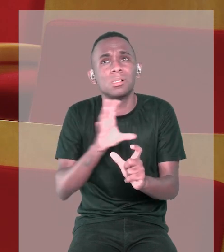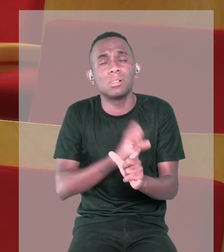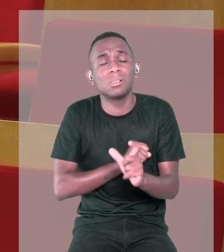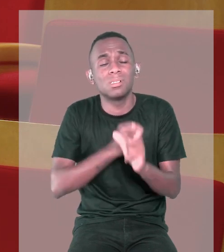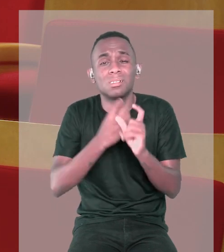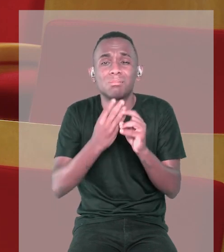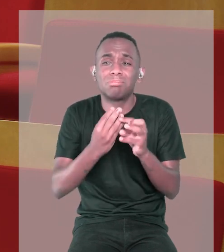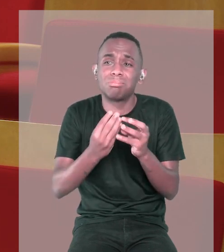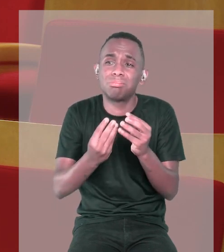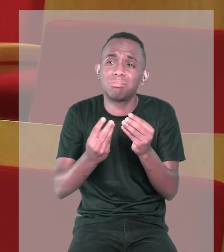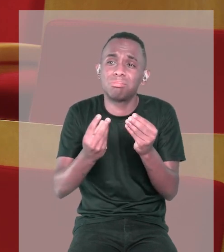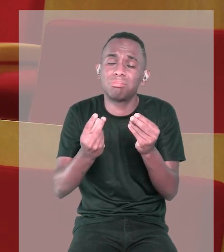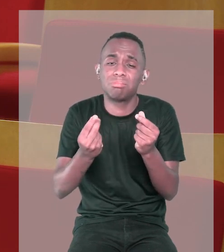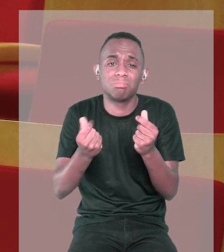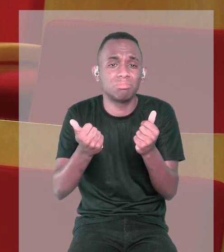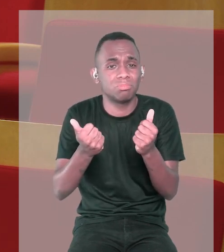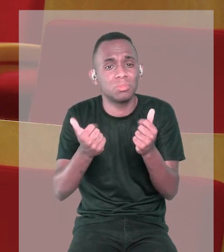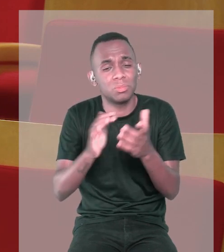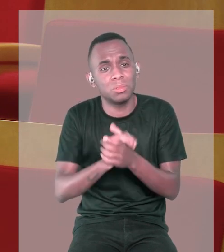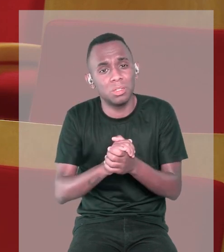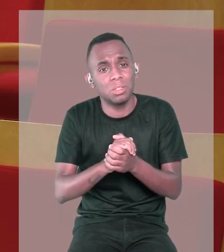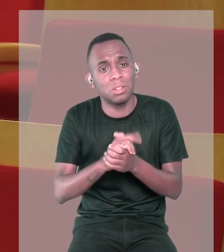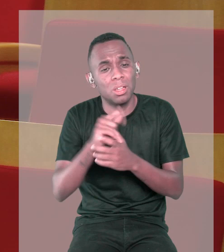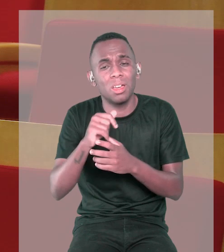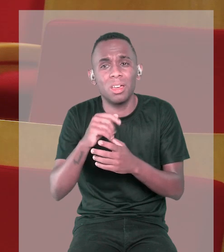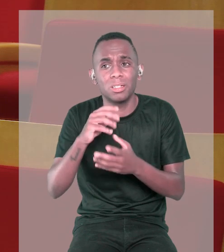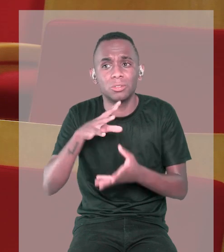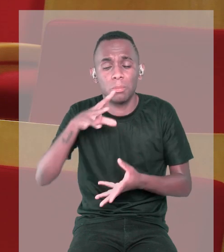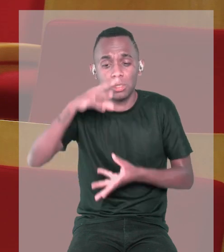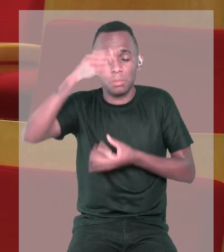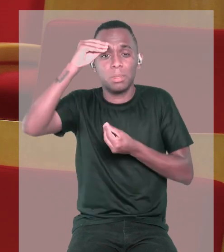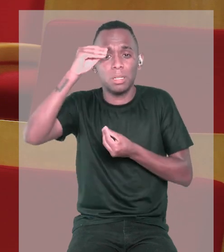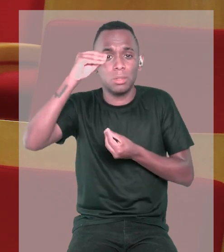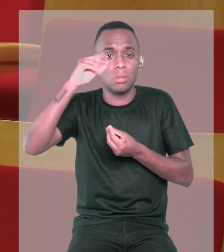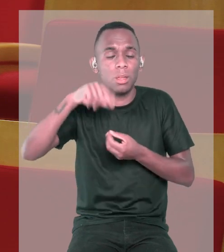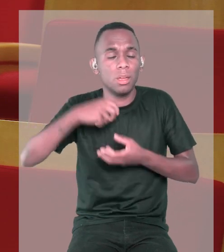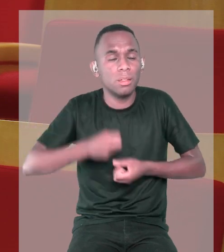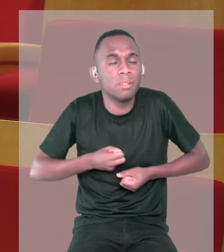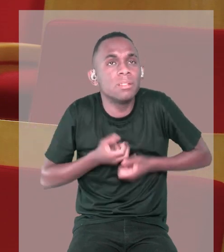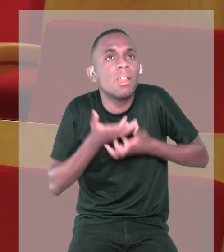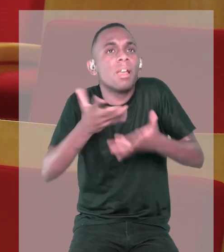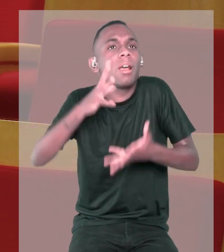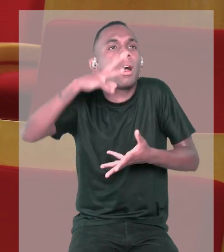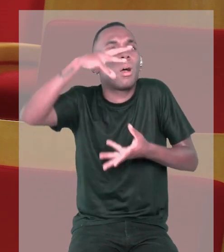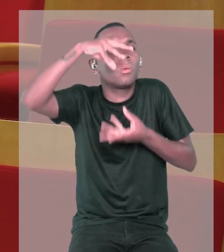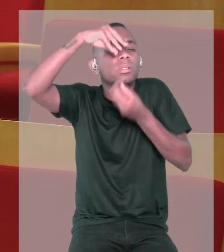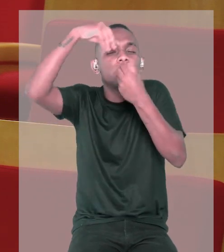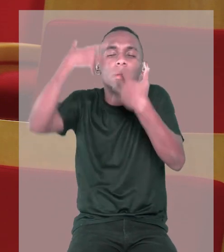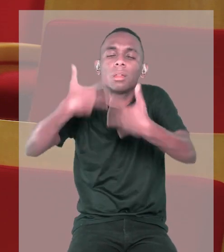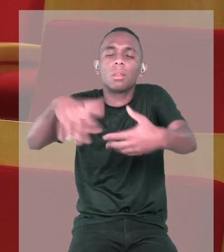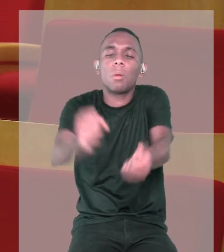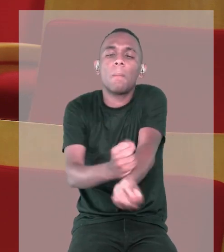assim, se entregar ao espírito, deixar as emoções aflorarem mais, sabe? Eu estou generalizando, fazendo uma tentativa e